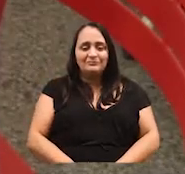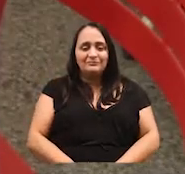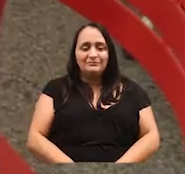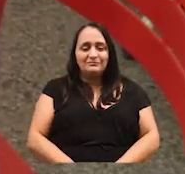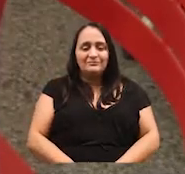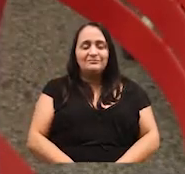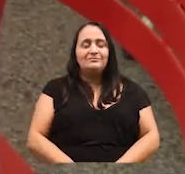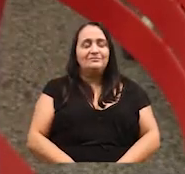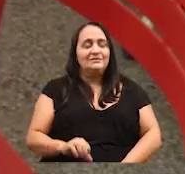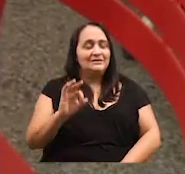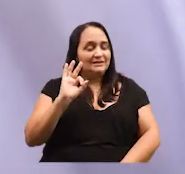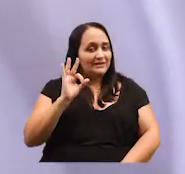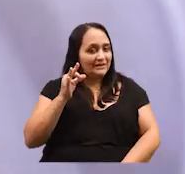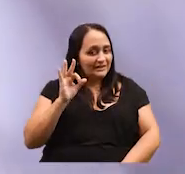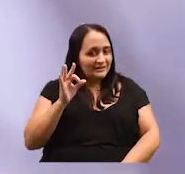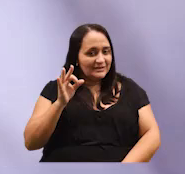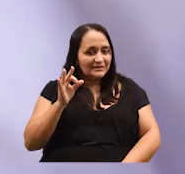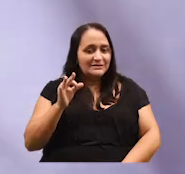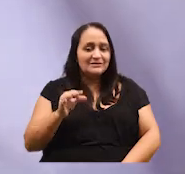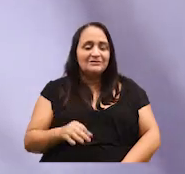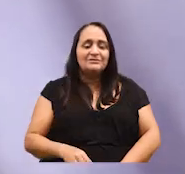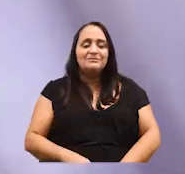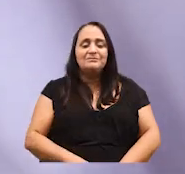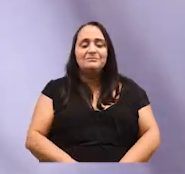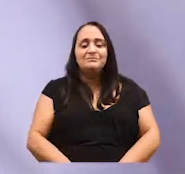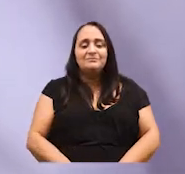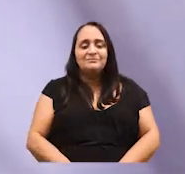cocada. Isso.